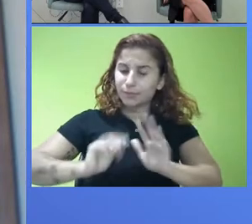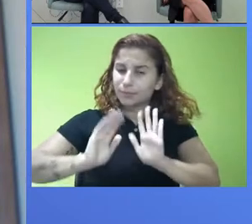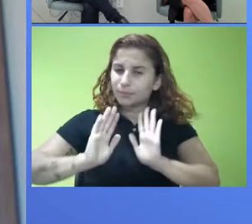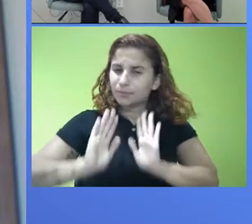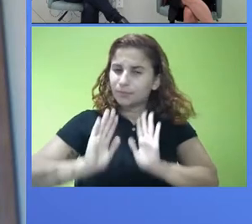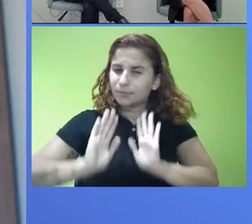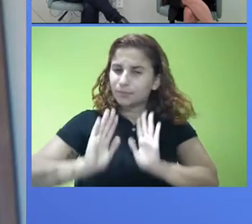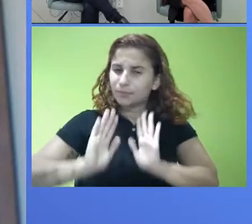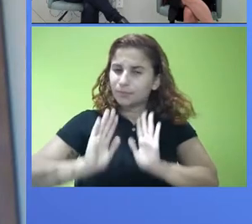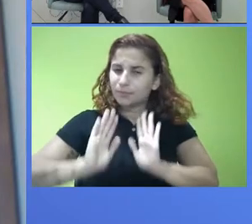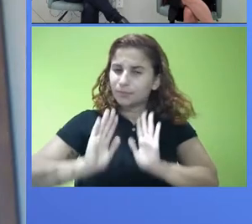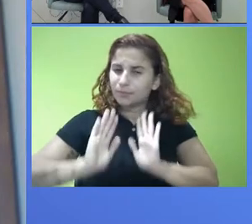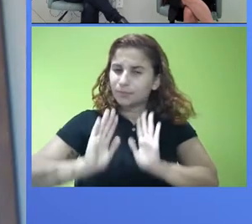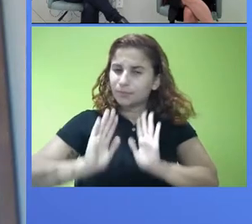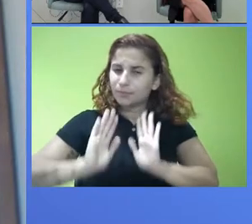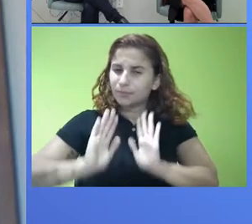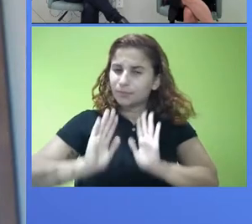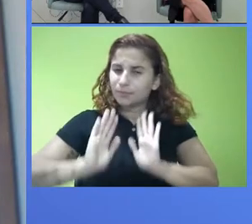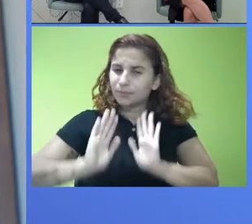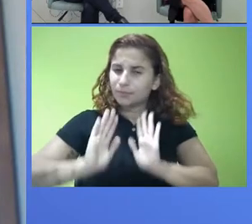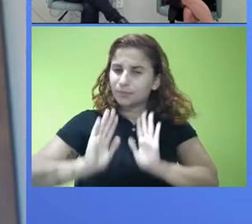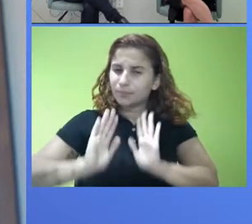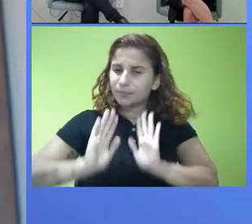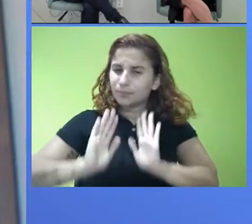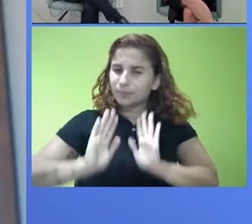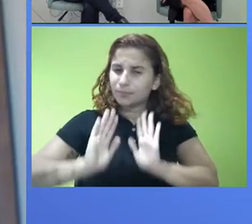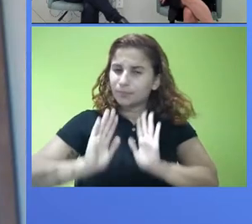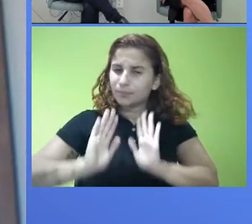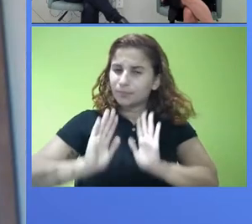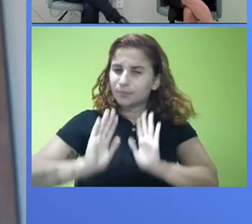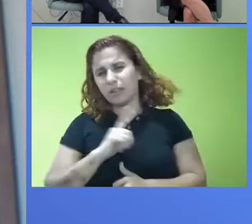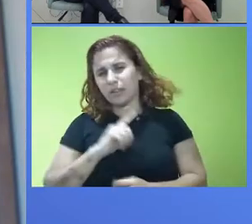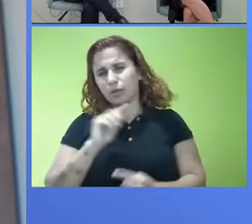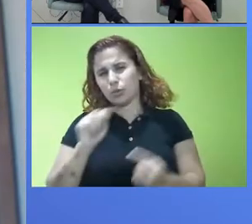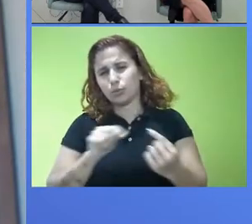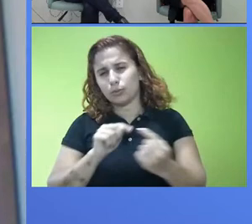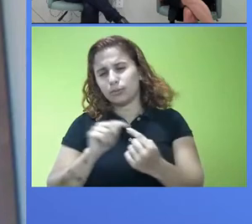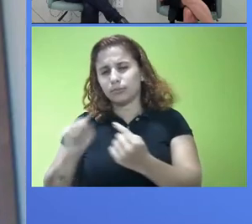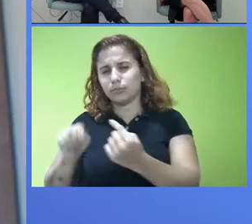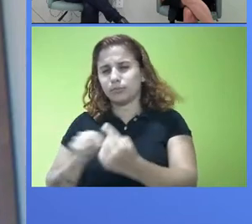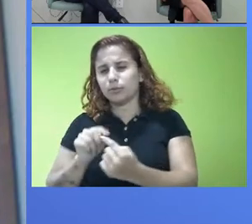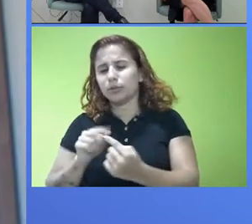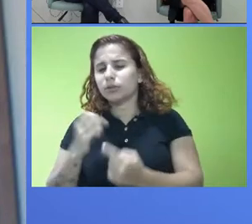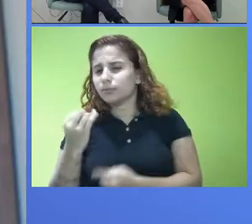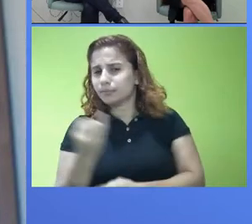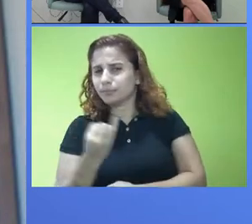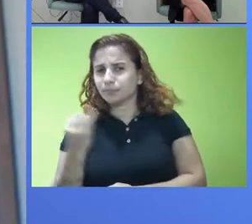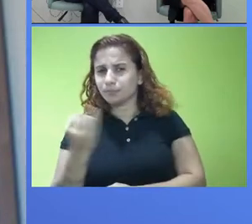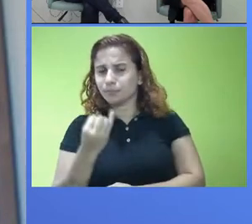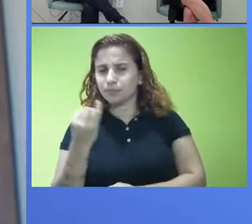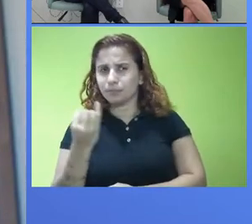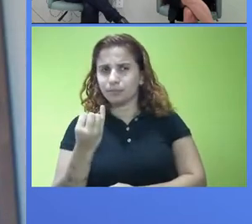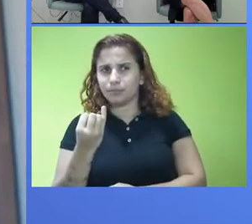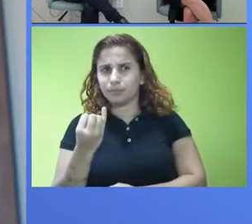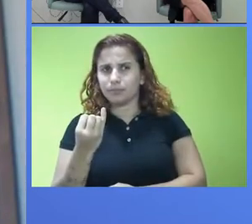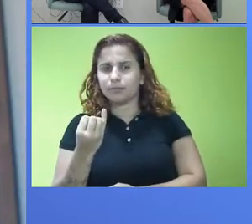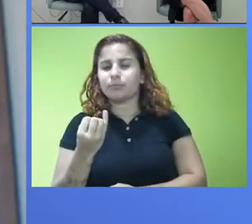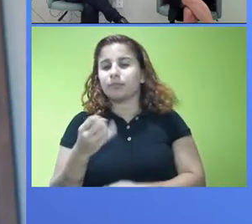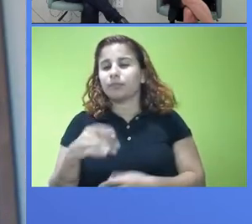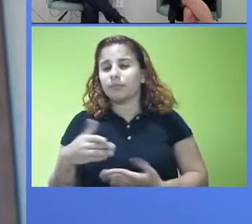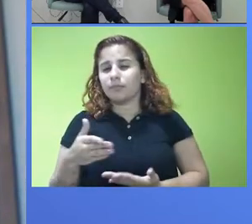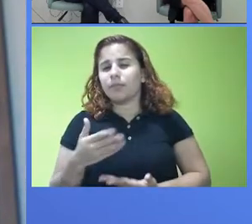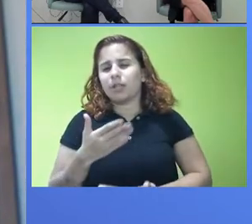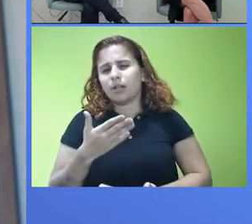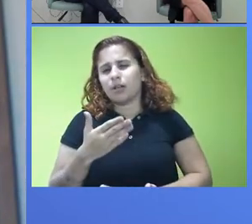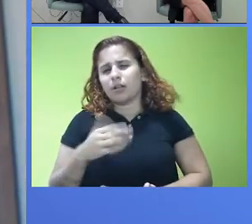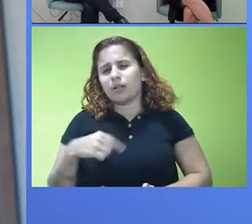essa diferença, sabe? Então, tem um potencial importante aqui. E aí a gente vai, claro, né, à medida